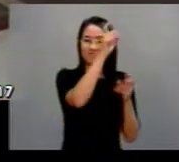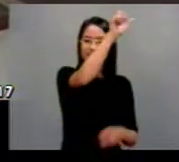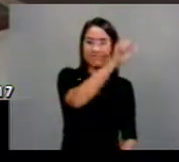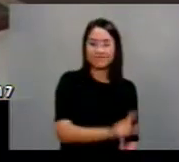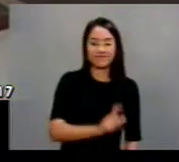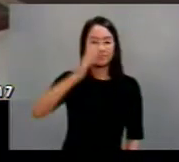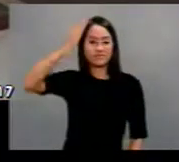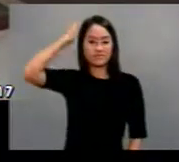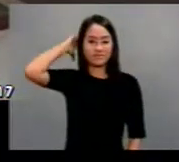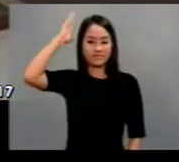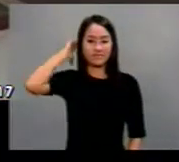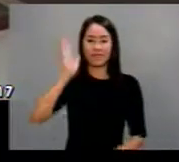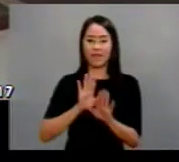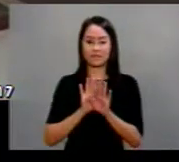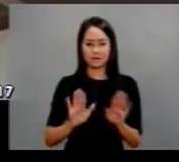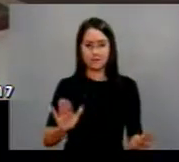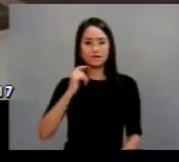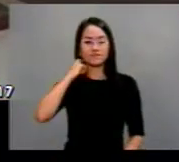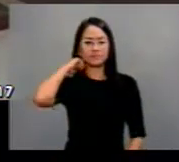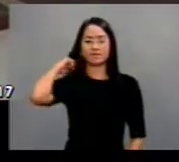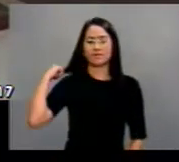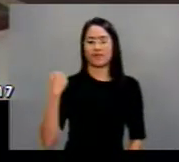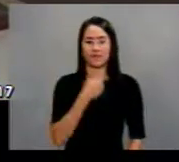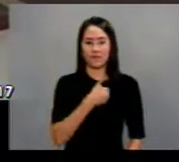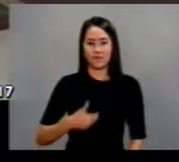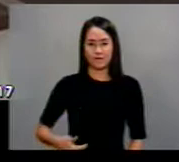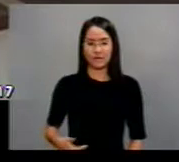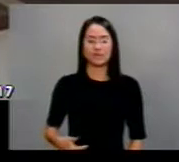absolutamente ajoelhado deste governo